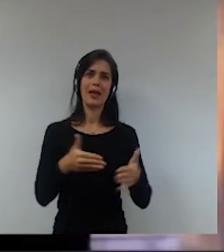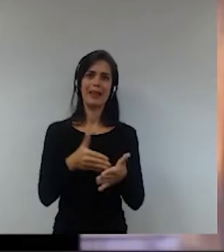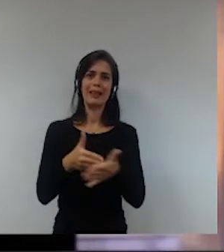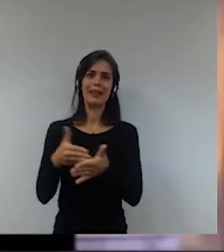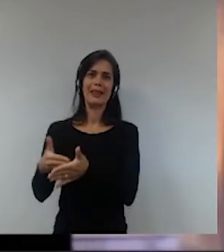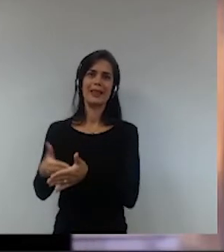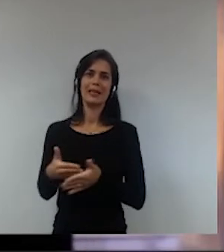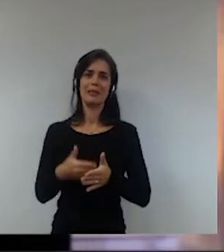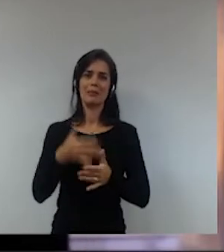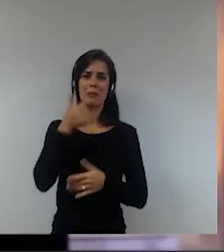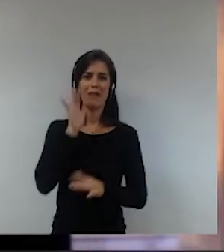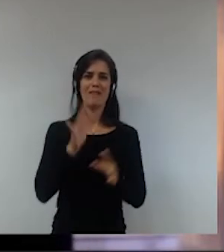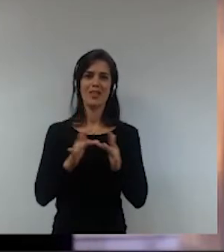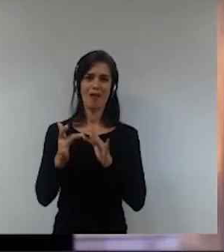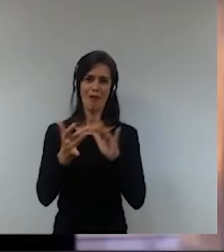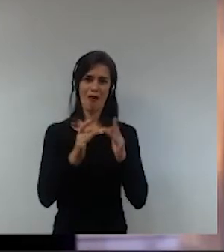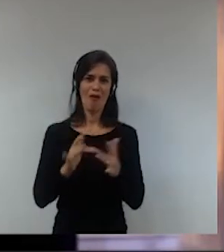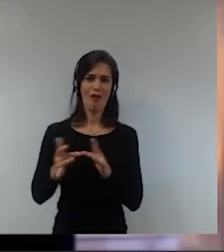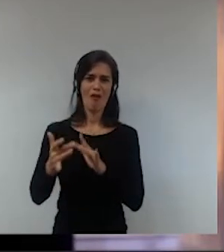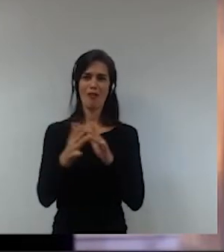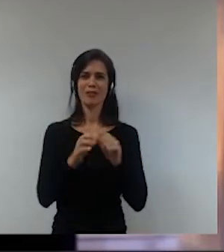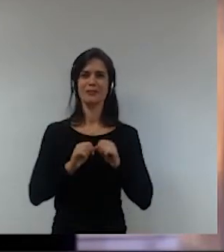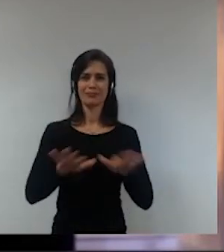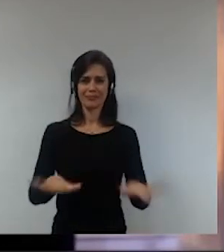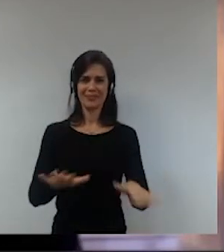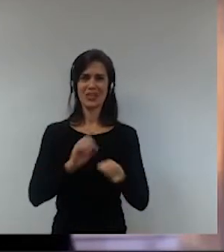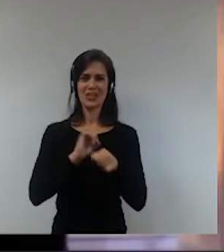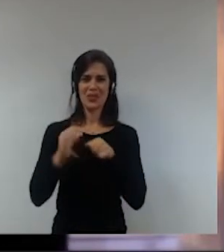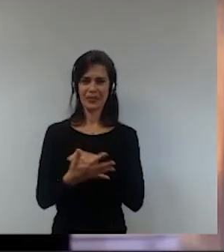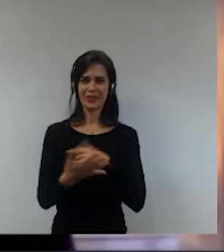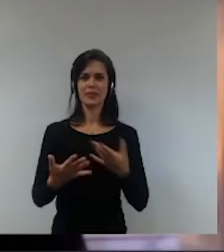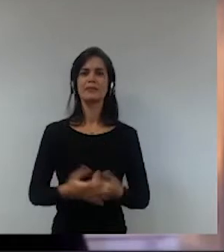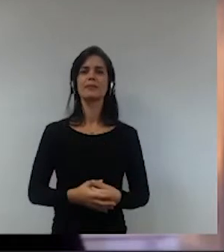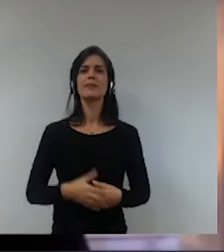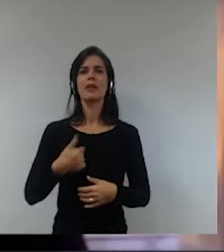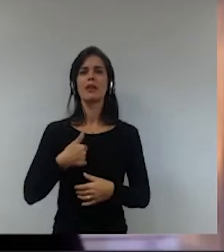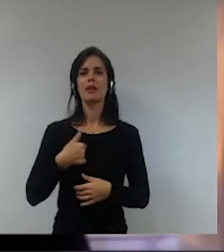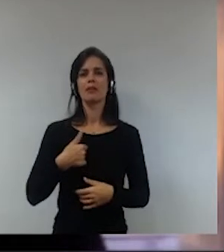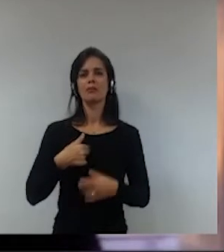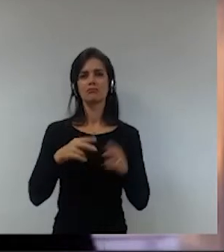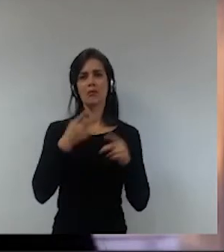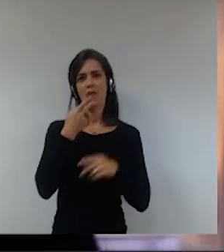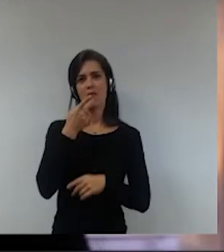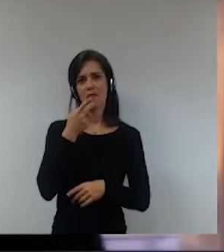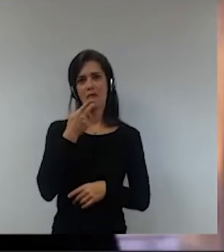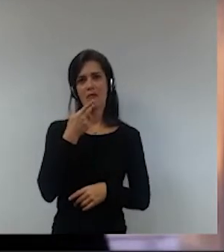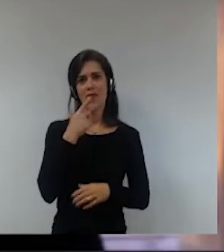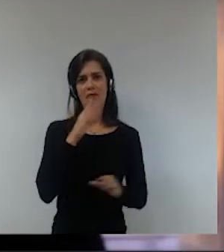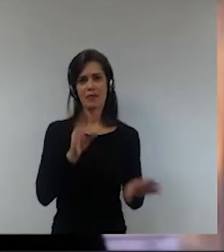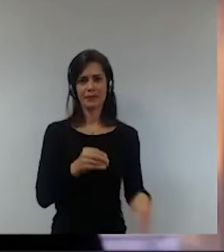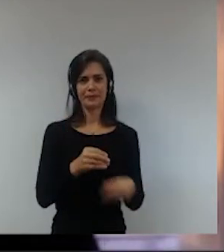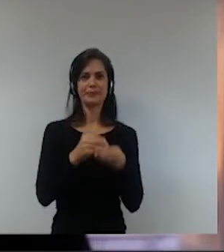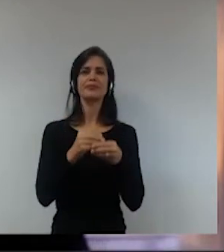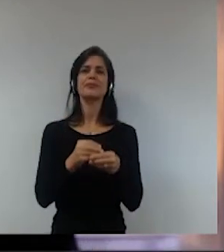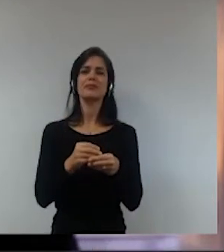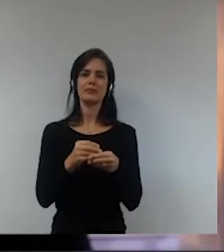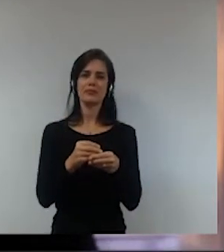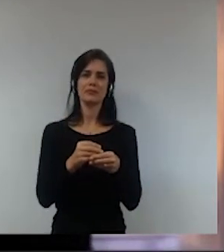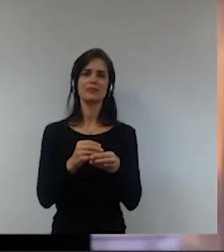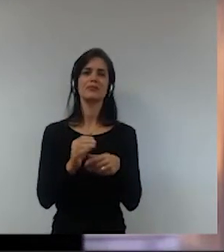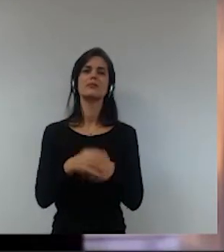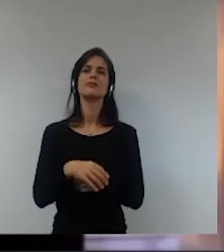o grande contágio do coronavírus 19. Bom, eu vou abordar um pouco o que a Rogéria falou e vou complementar algumas